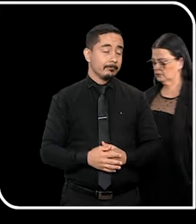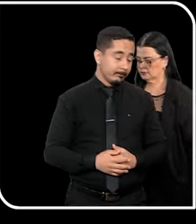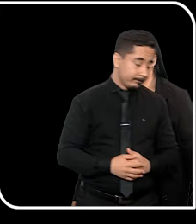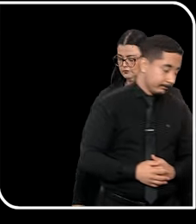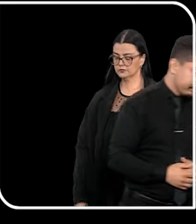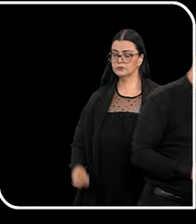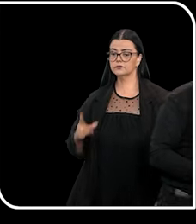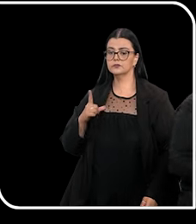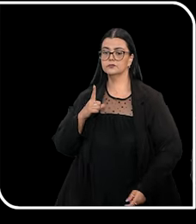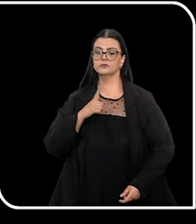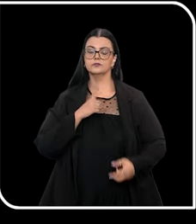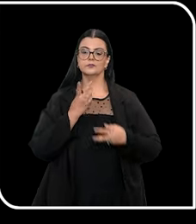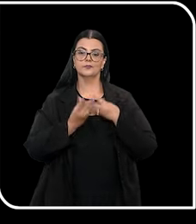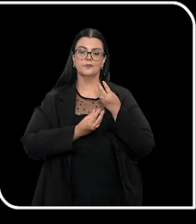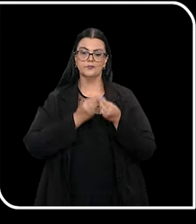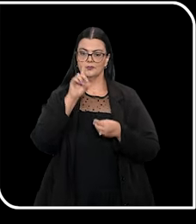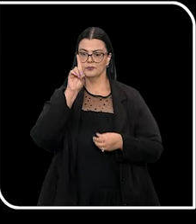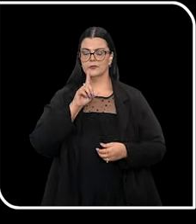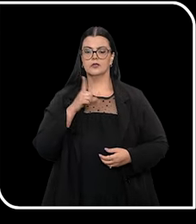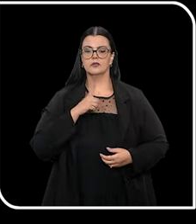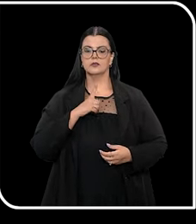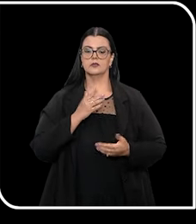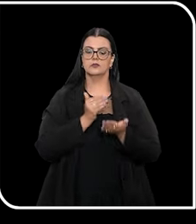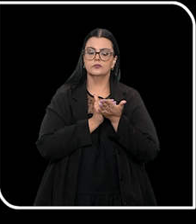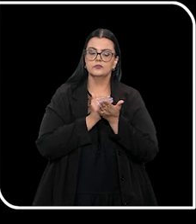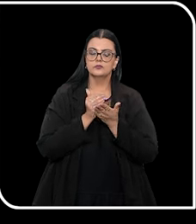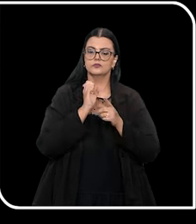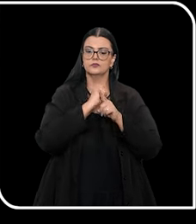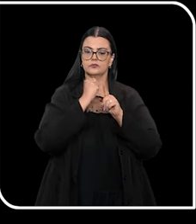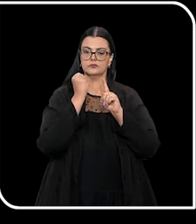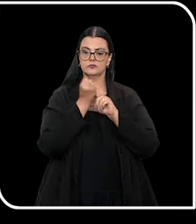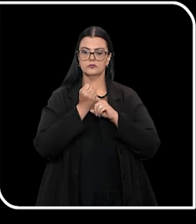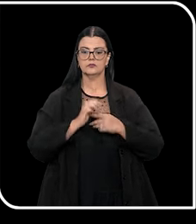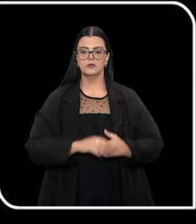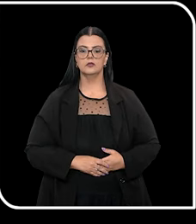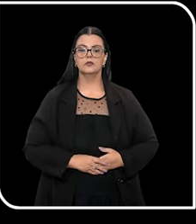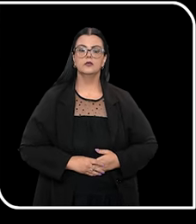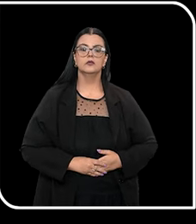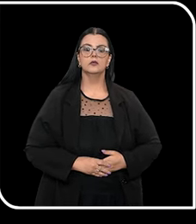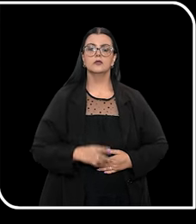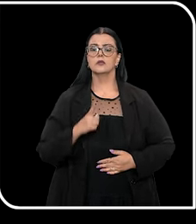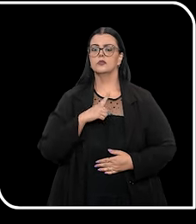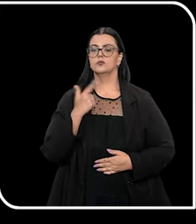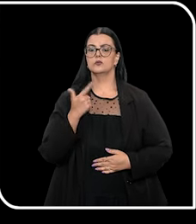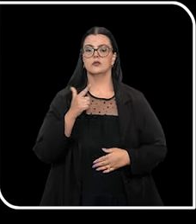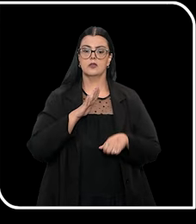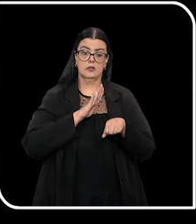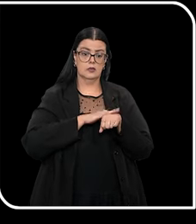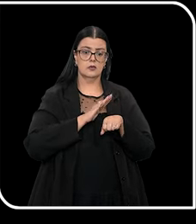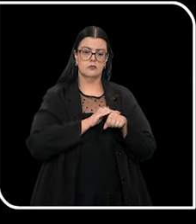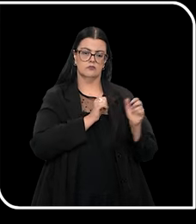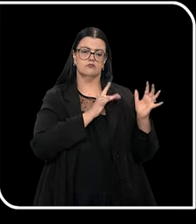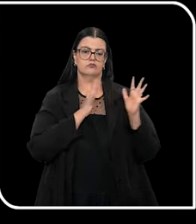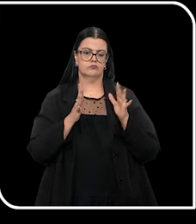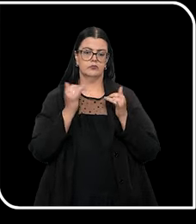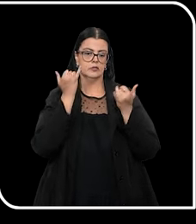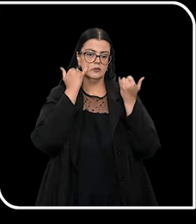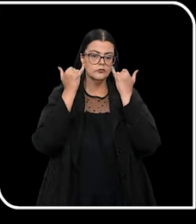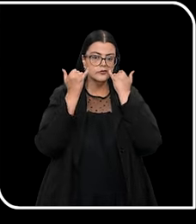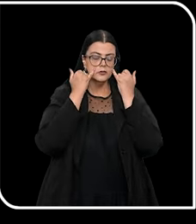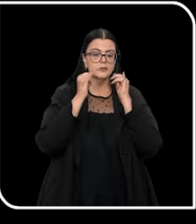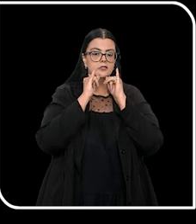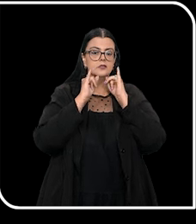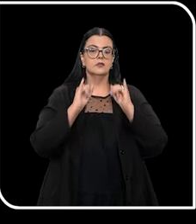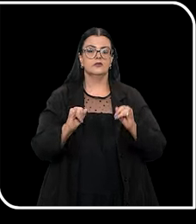que se dá para deficiência ela tem origem social eu não vou não vou ter tempo inclusive e nem tenho todas essas